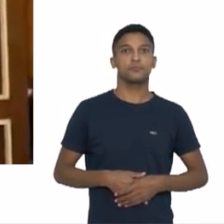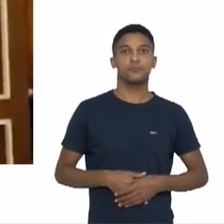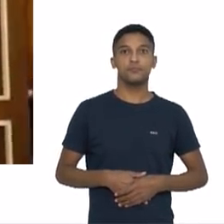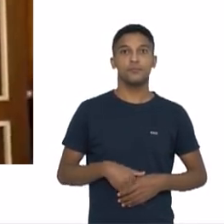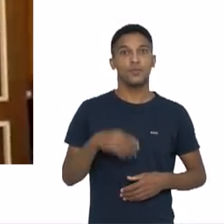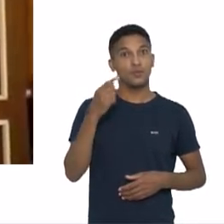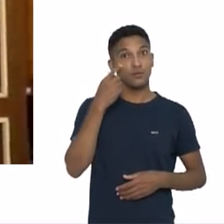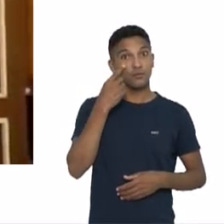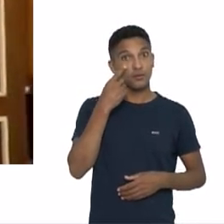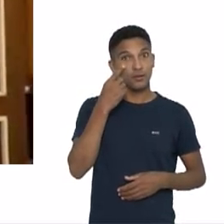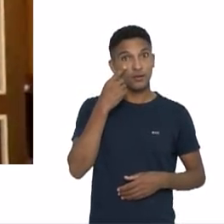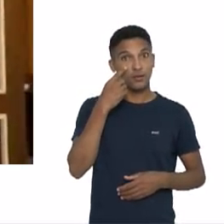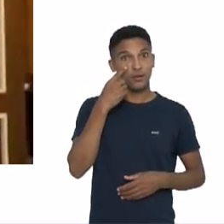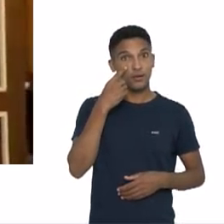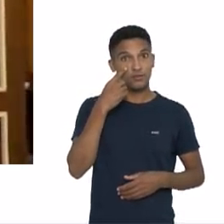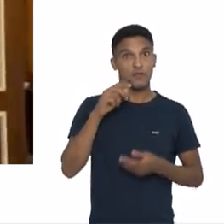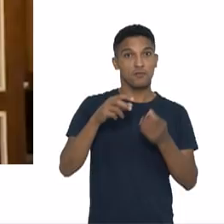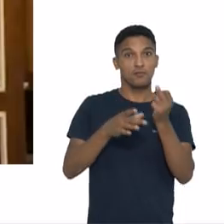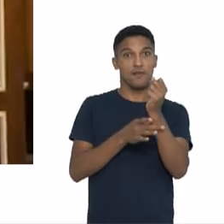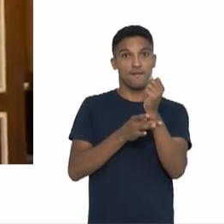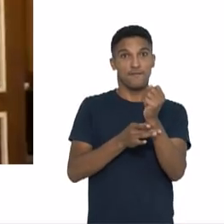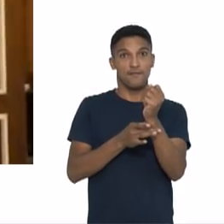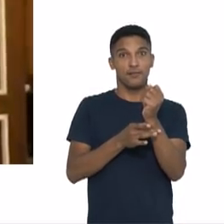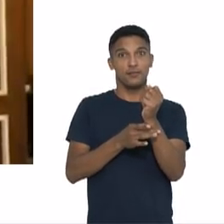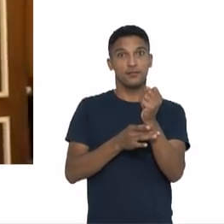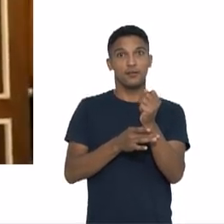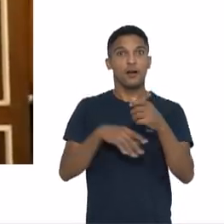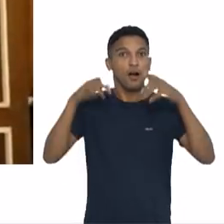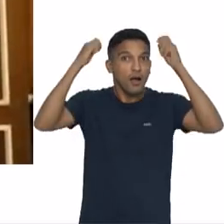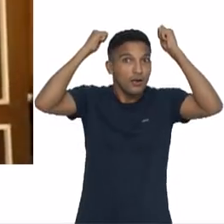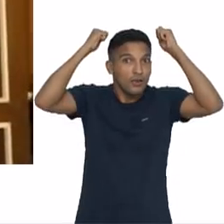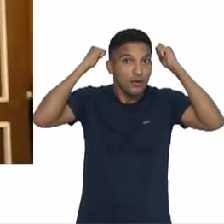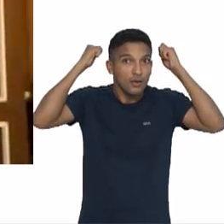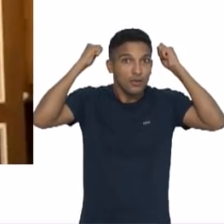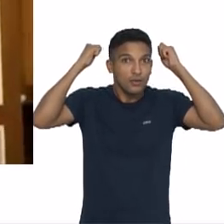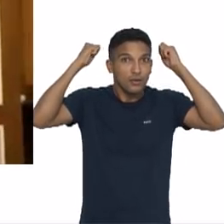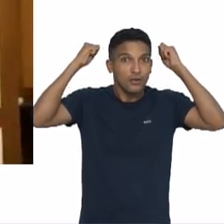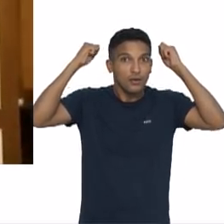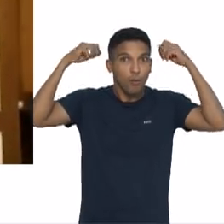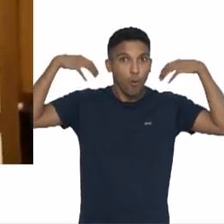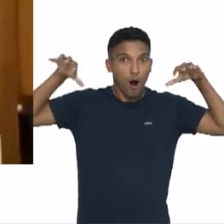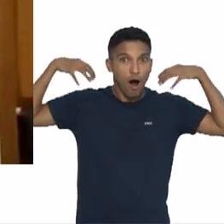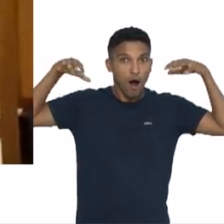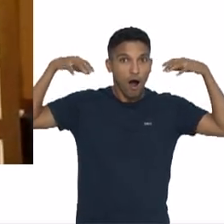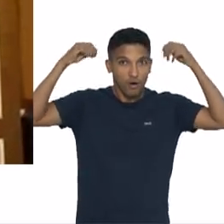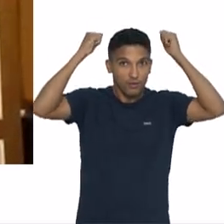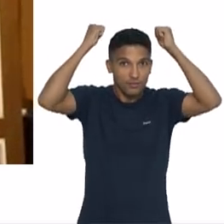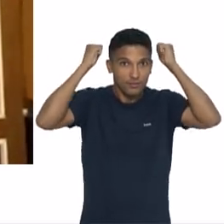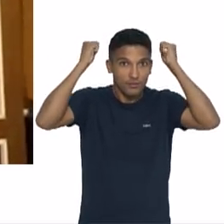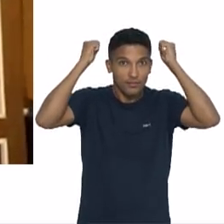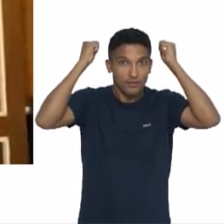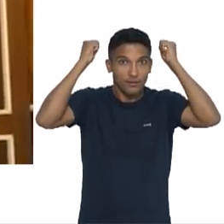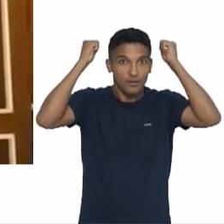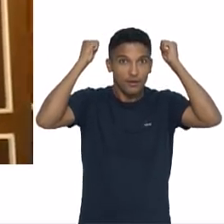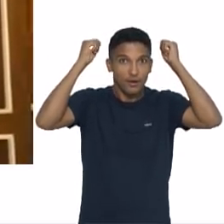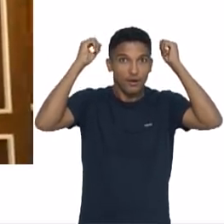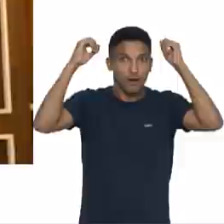ó, tá vendo? Já tá firme. Na verdade, podia ter colocado até mais fita, né? Mas já tá legal,